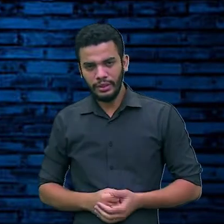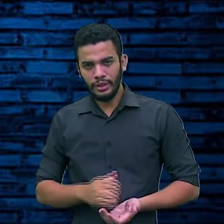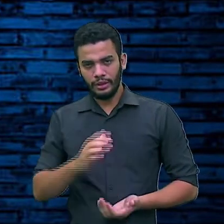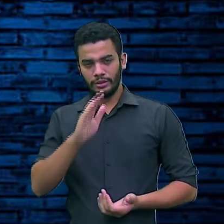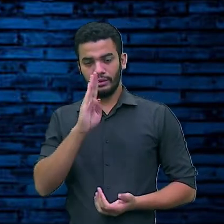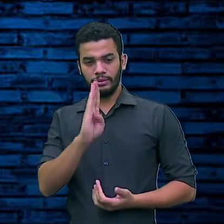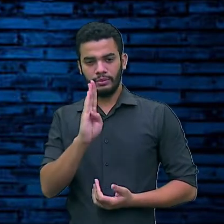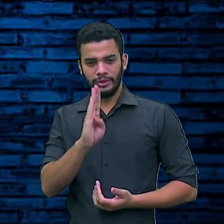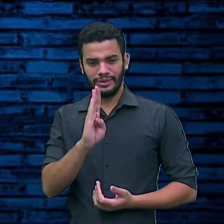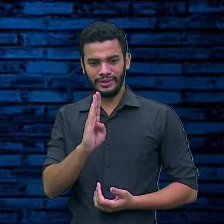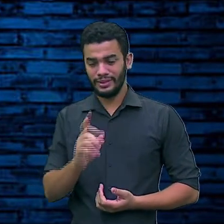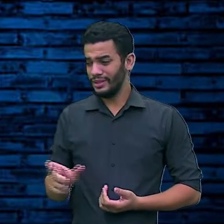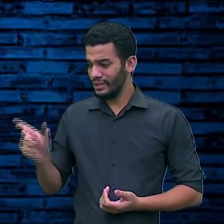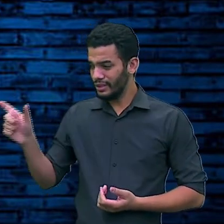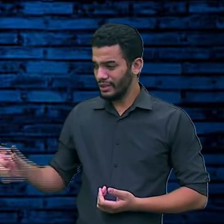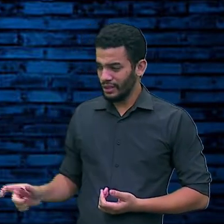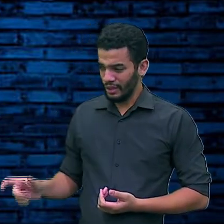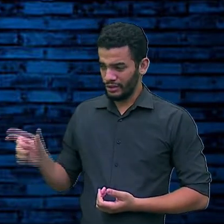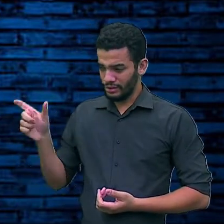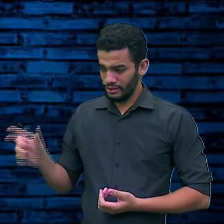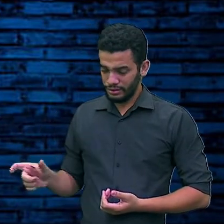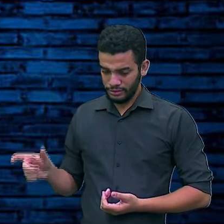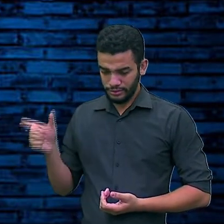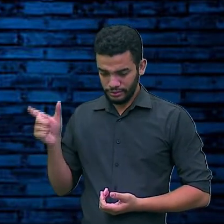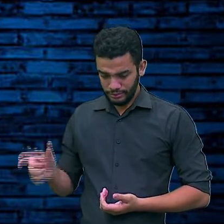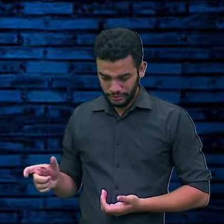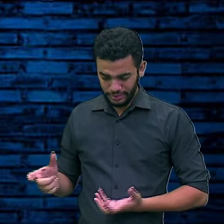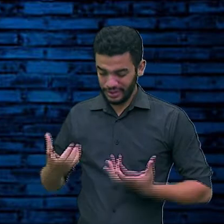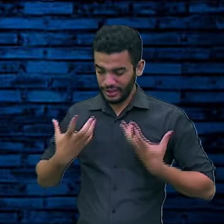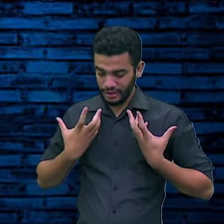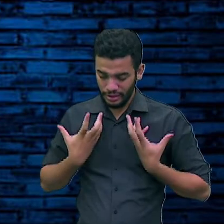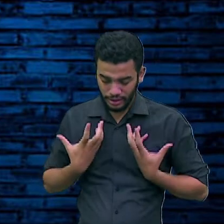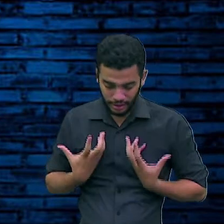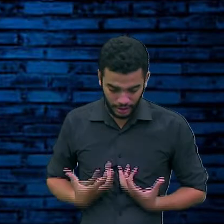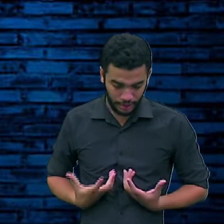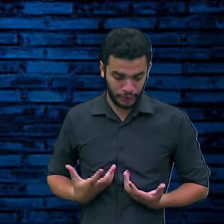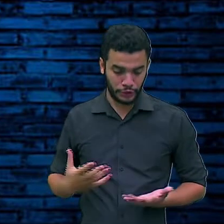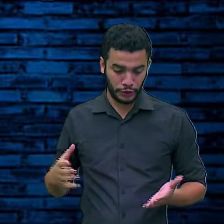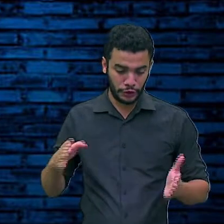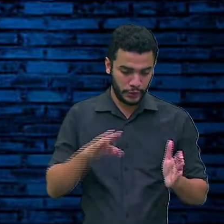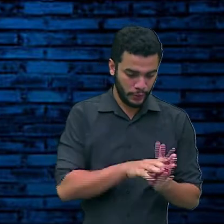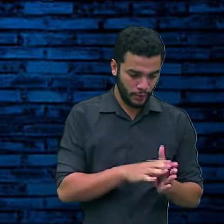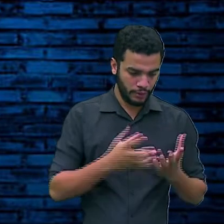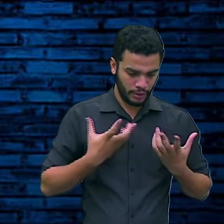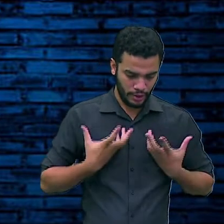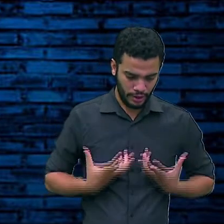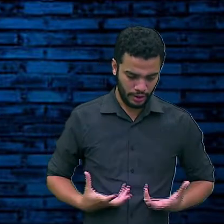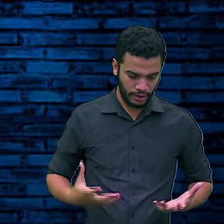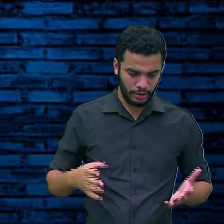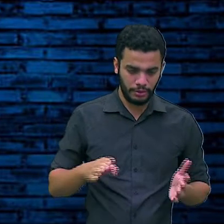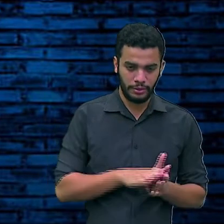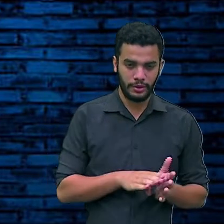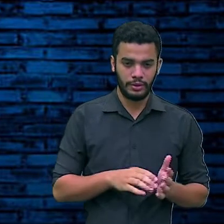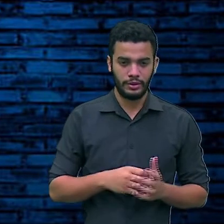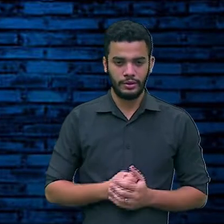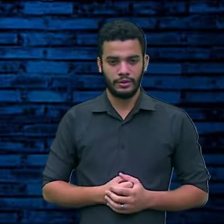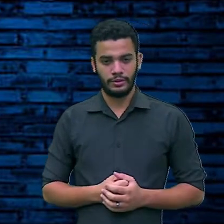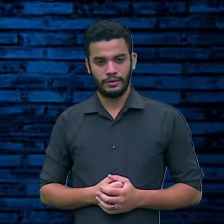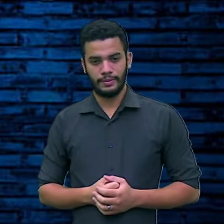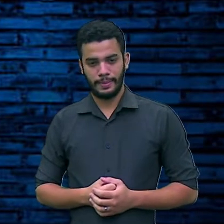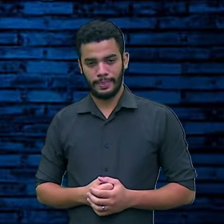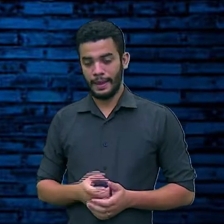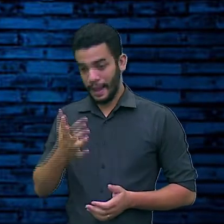chegou exausto. Ah, Pedro chegou exausto. Aqui eu tenho o sujeito